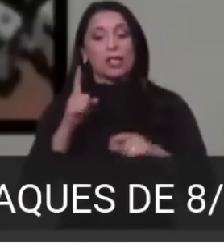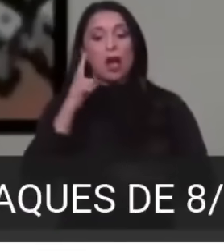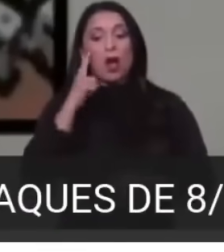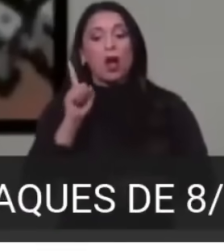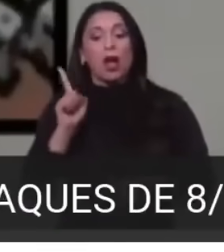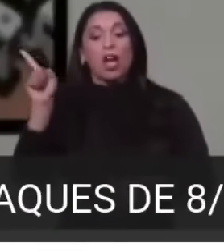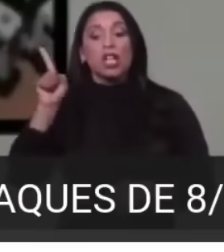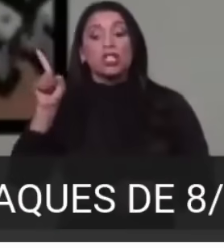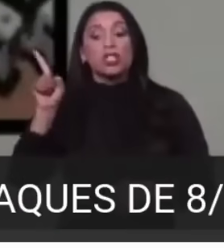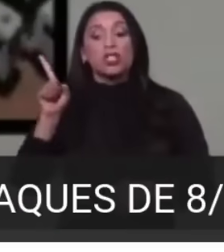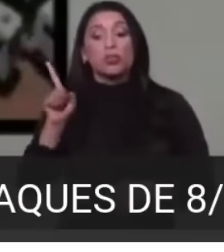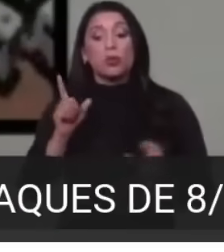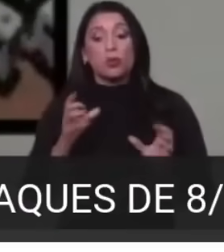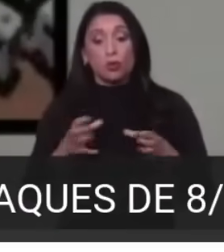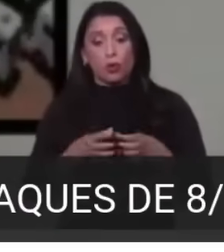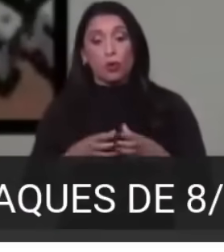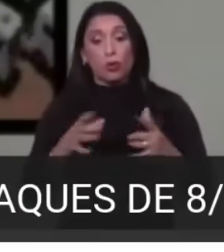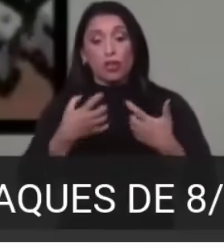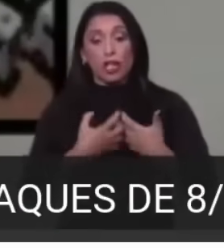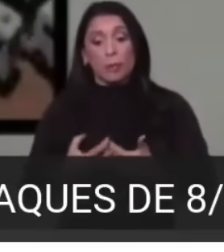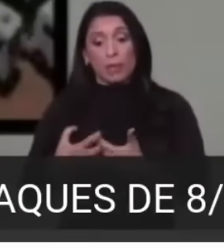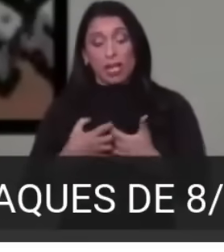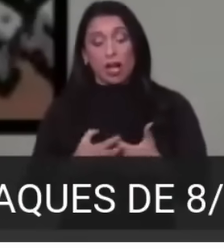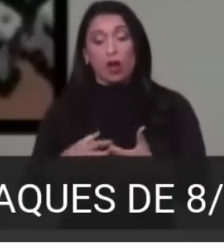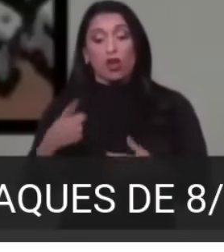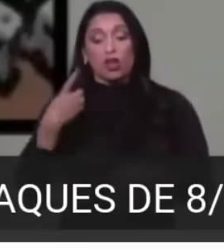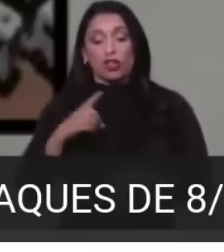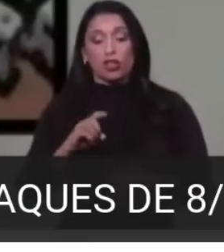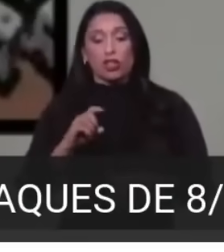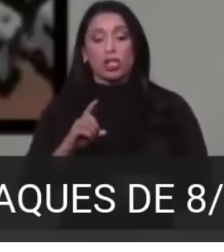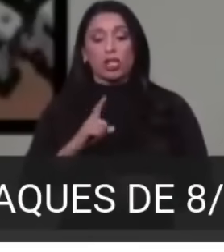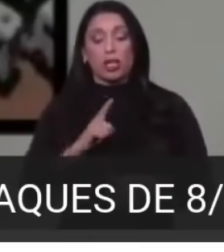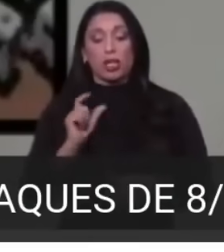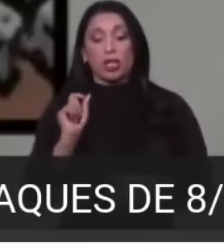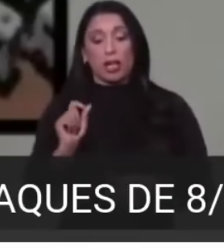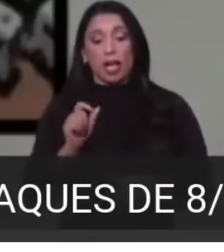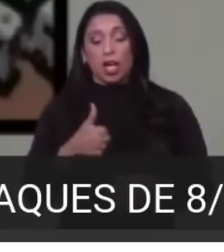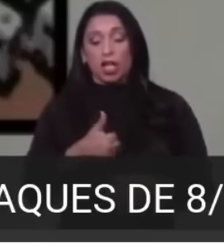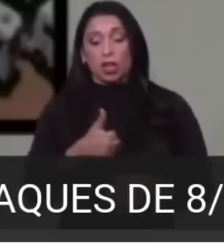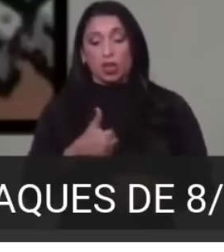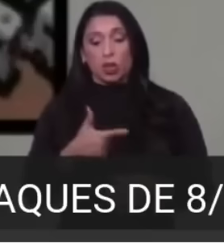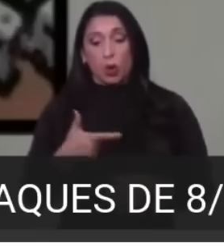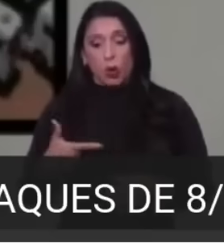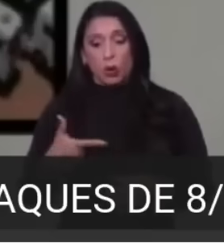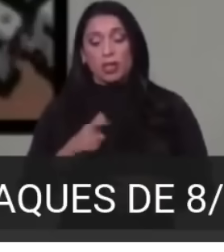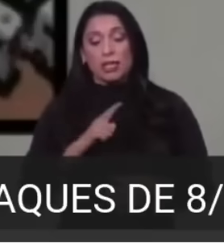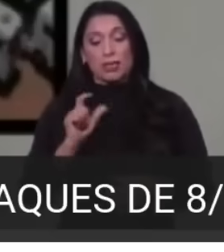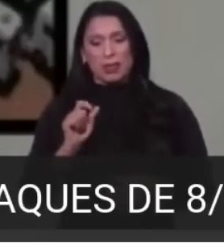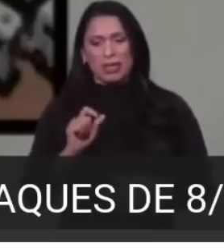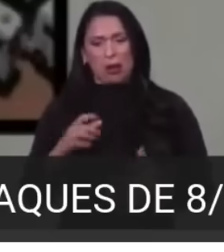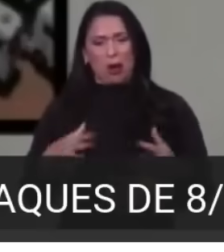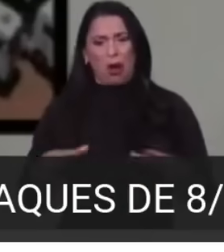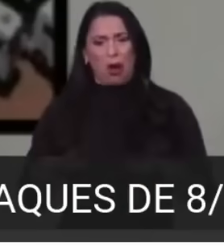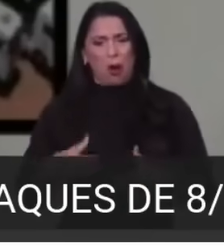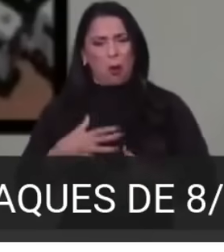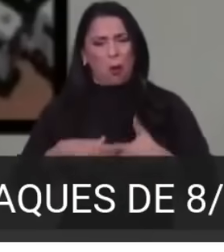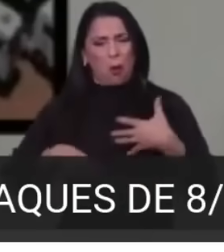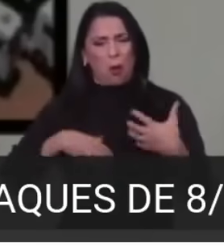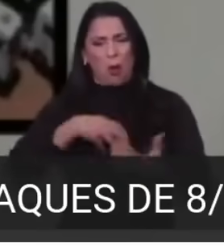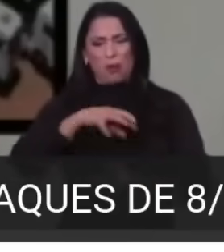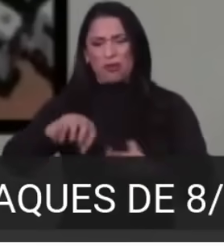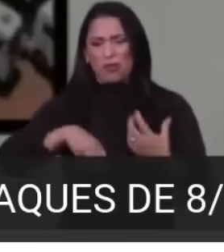em espaços é militares dia 12/12 pretendendo ampliar isso para tentar causar aquela grande confusão